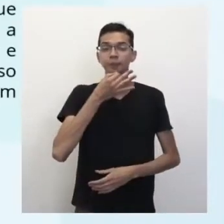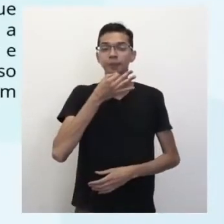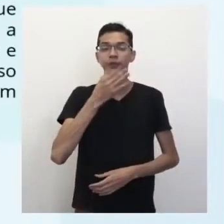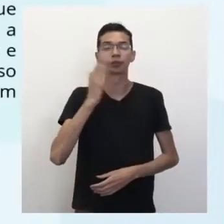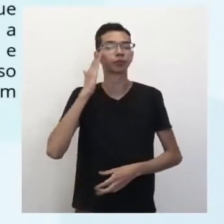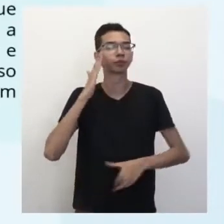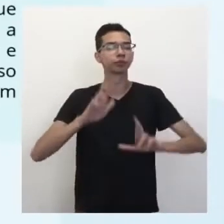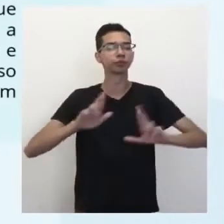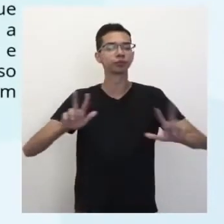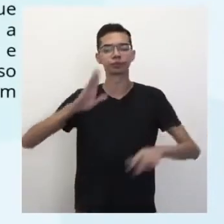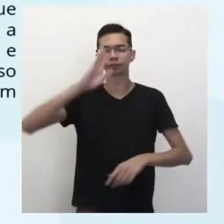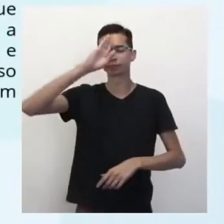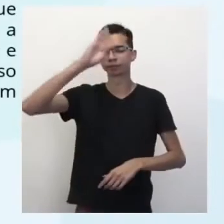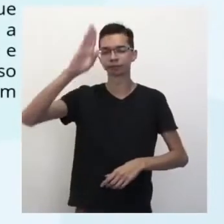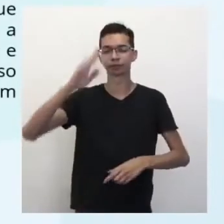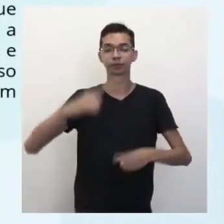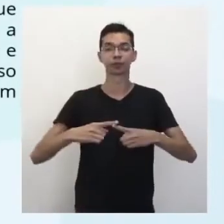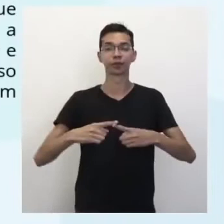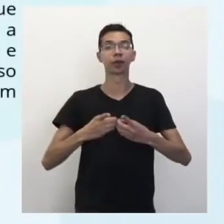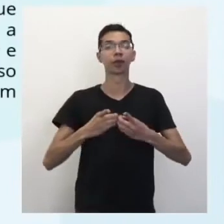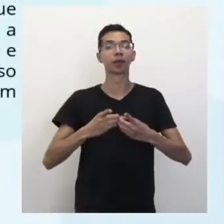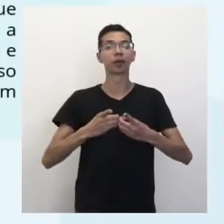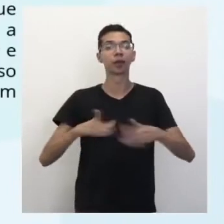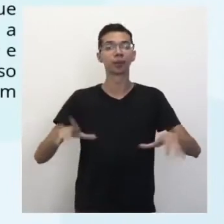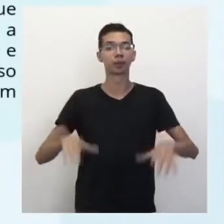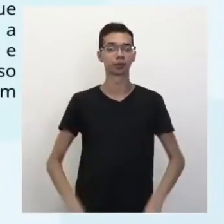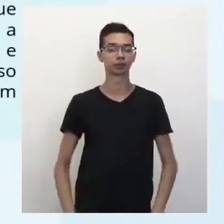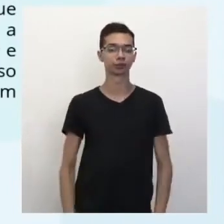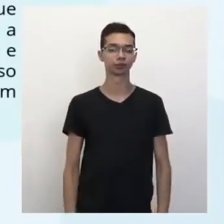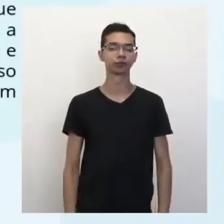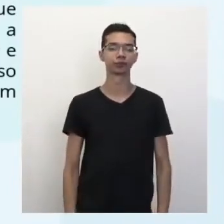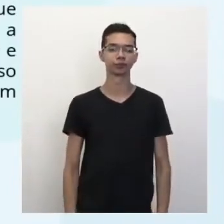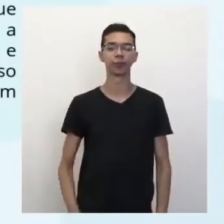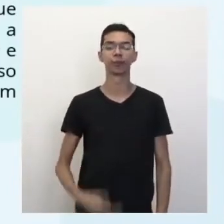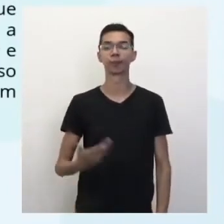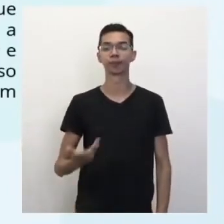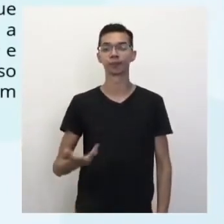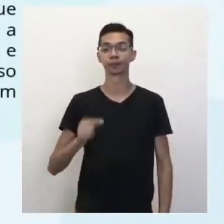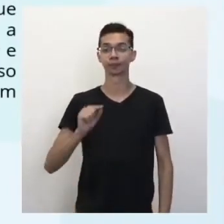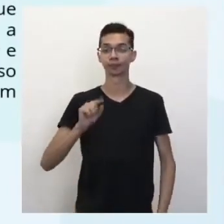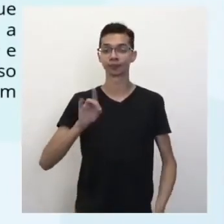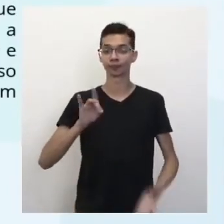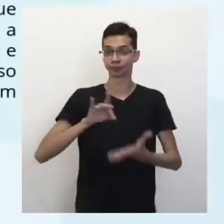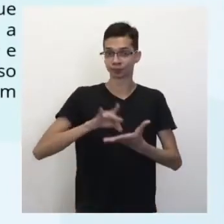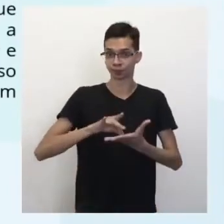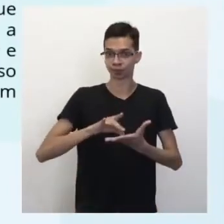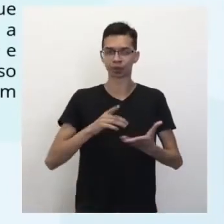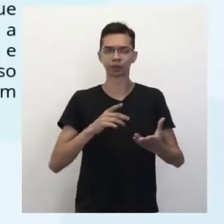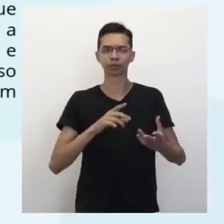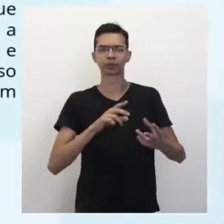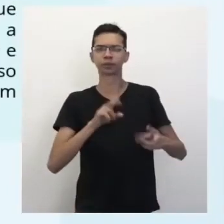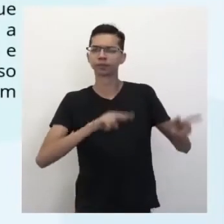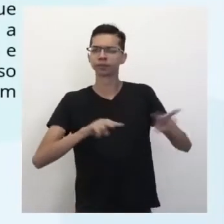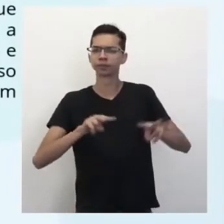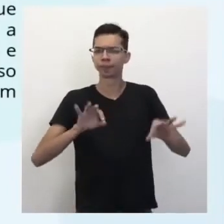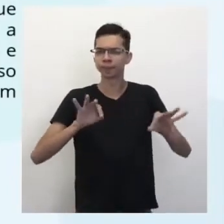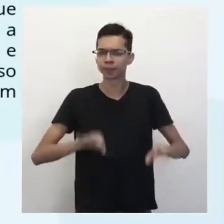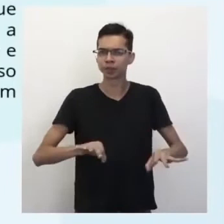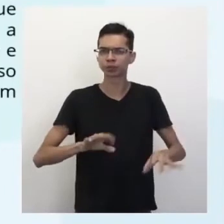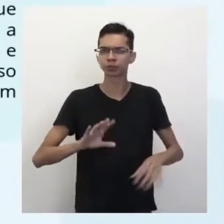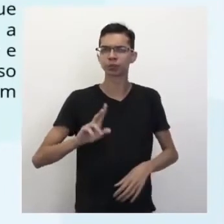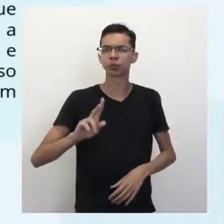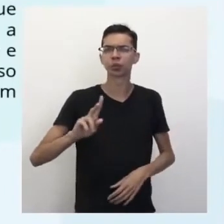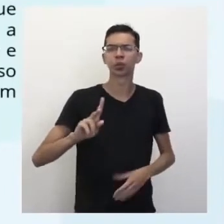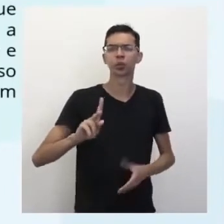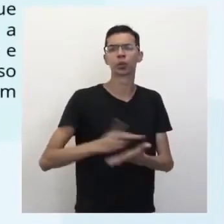democracia. Segundo Lins da Silva, atrelar fatos a opiniões pessoais de jornalistas decorrentes do uso de mídias